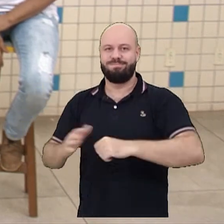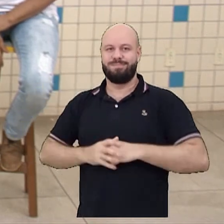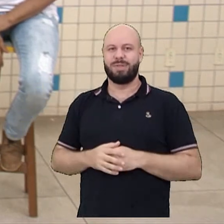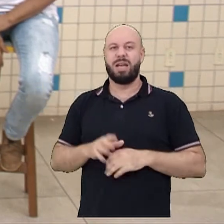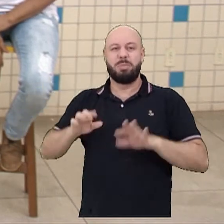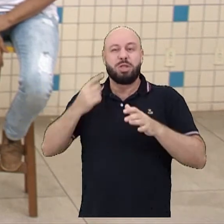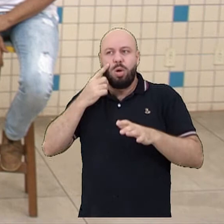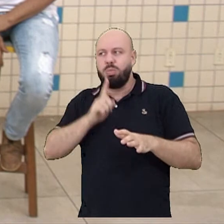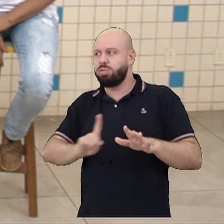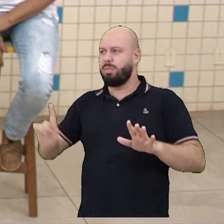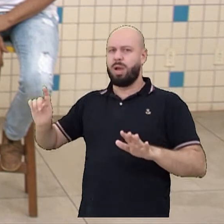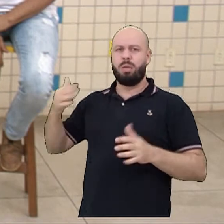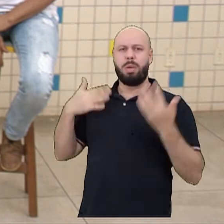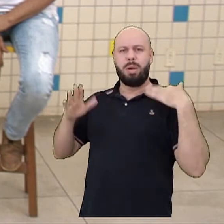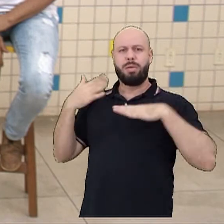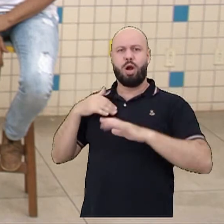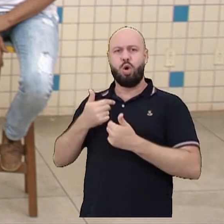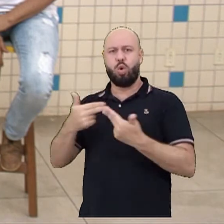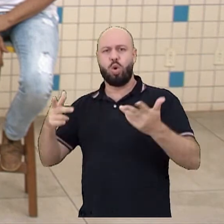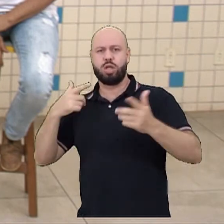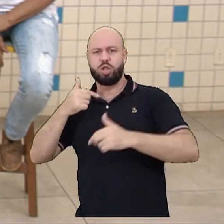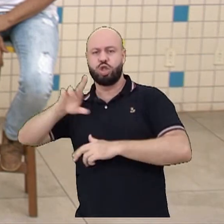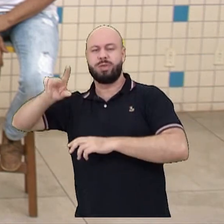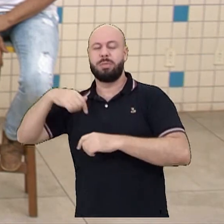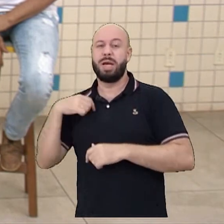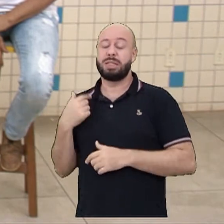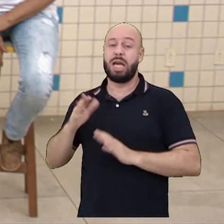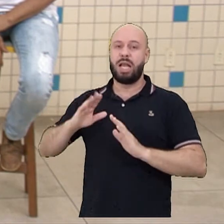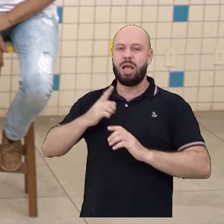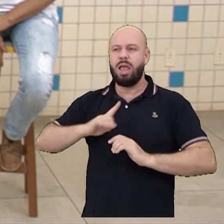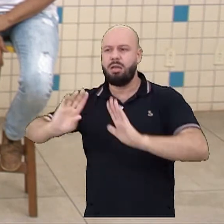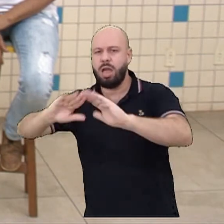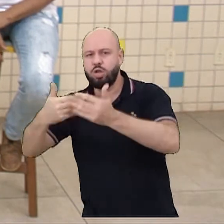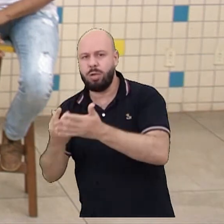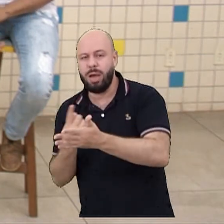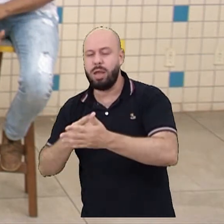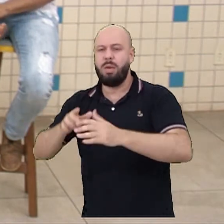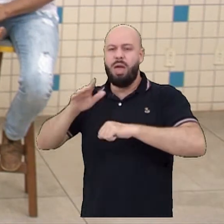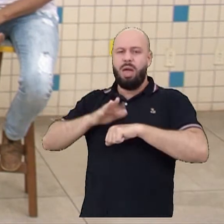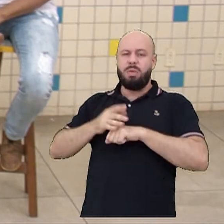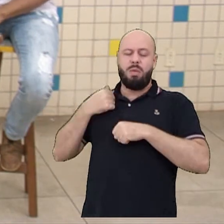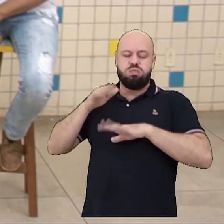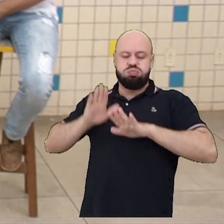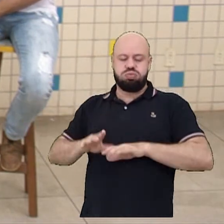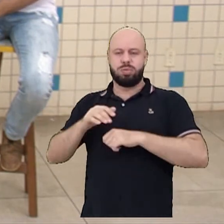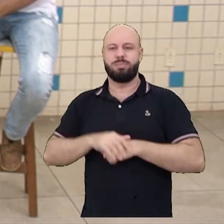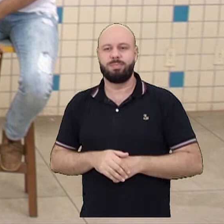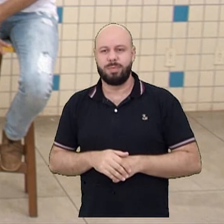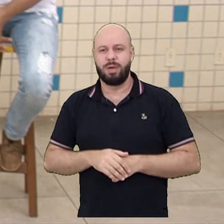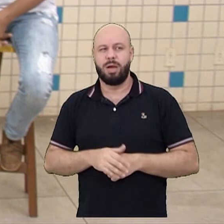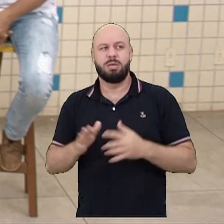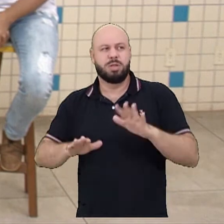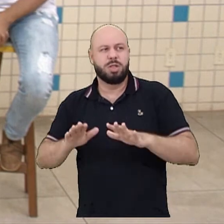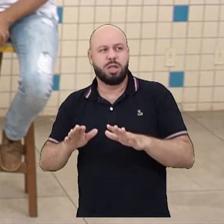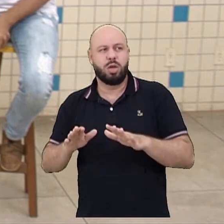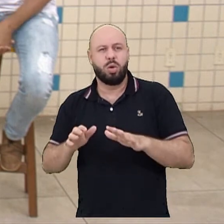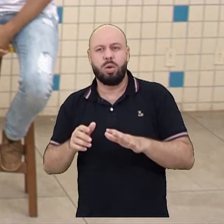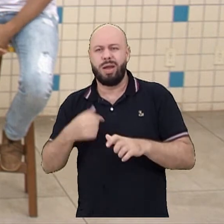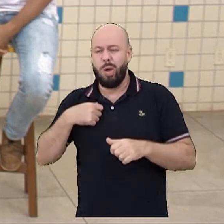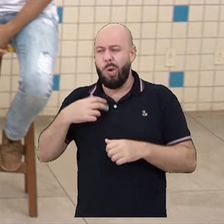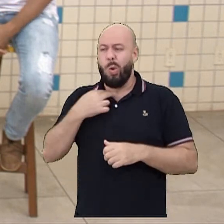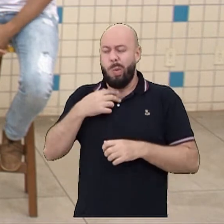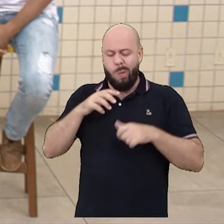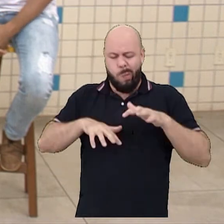outra coisa. Ela não foi para a escola porque estava doente, é o motivo de ela não ter ido, né? E como ele estava muito ocupado, o outro